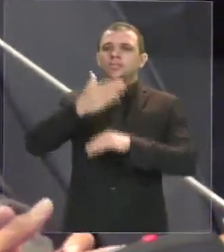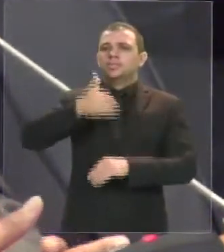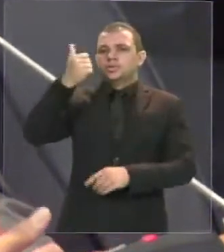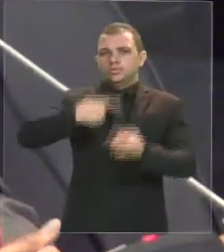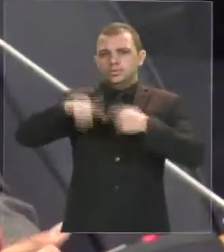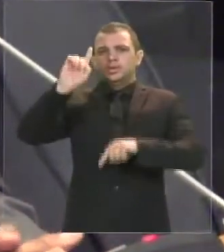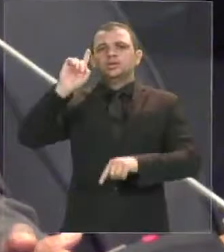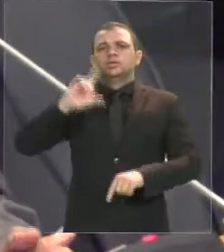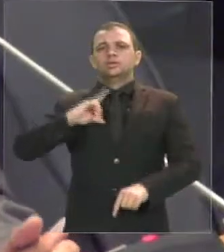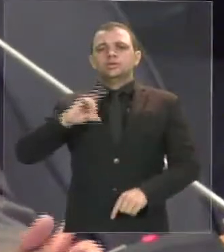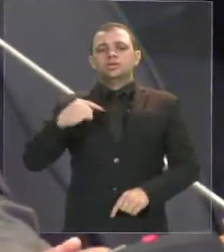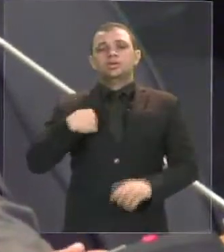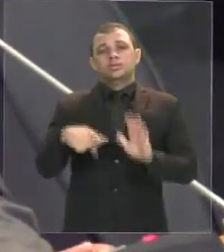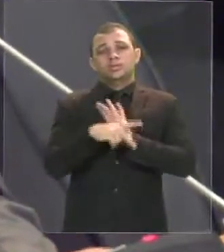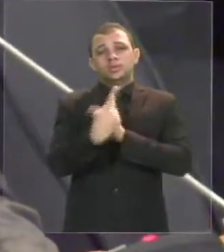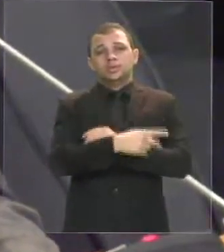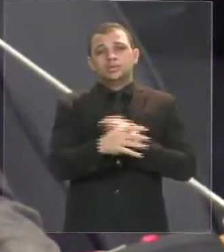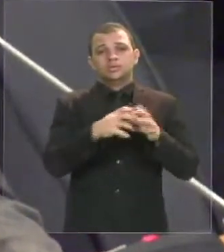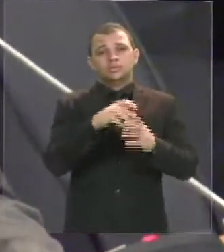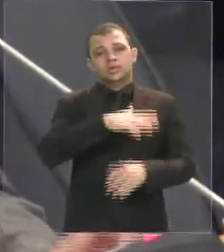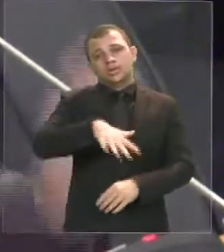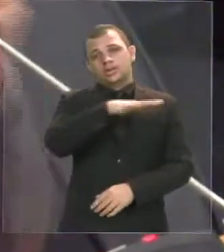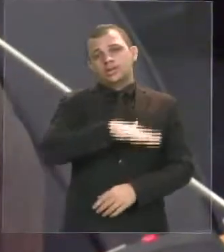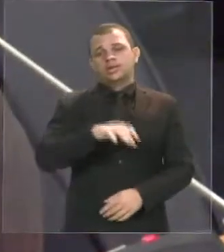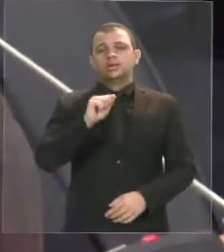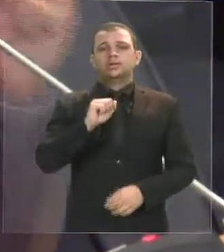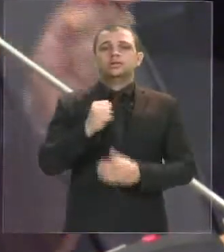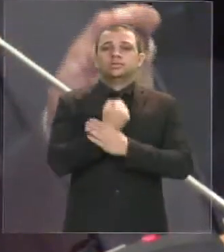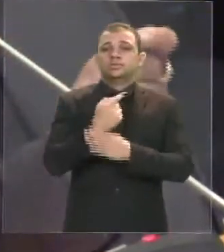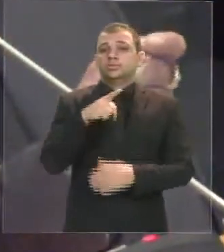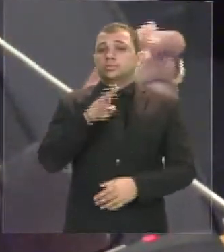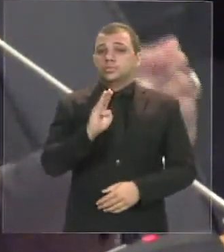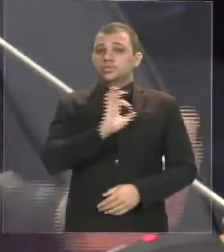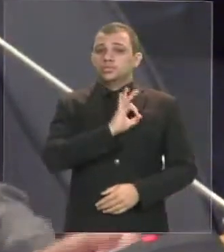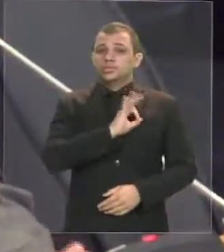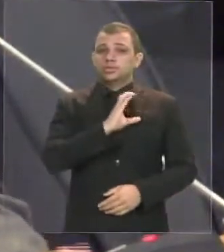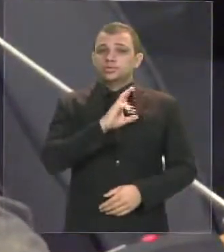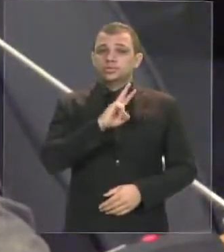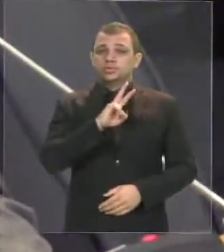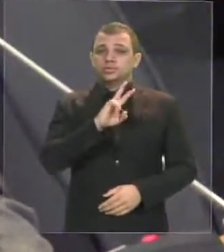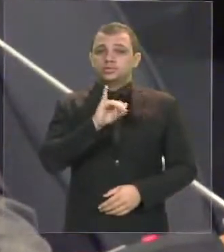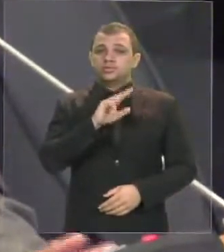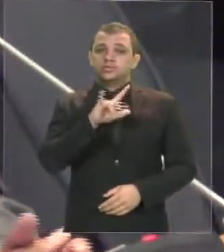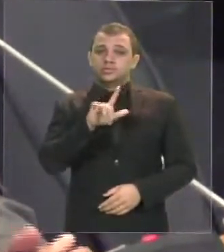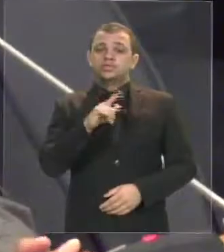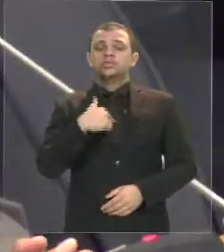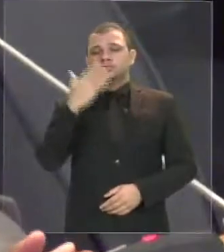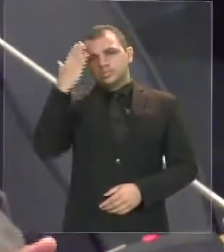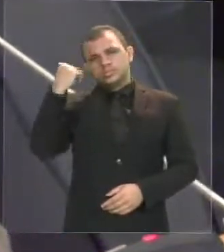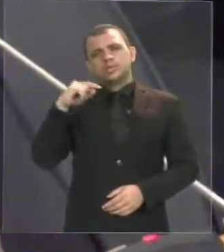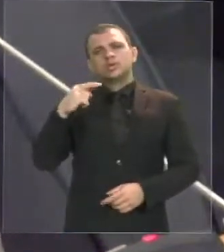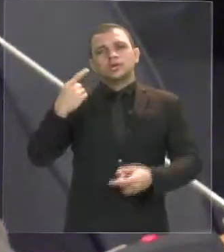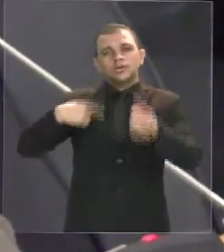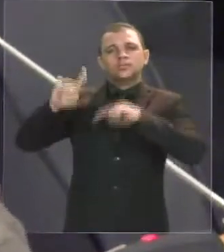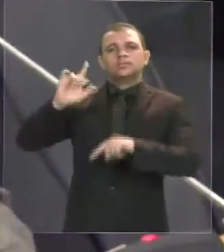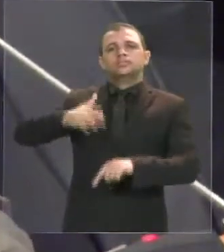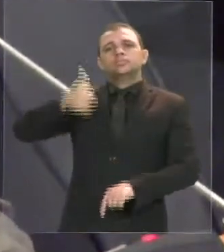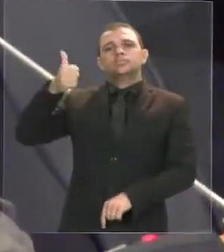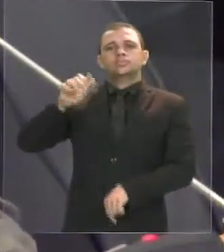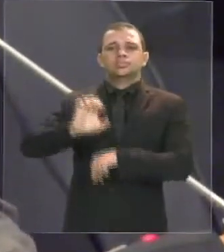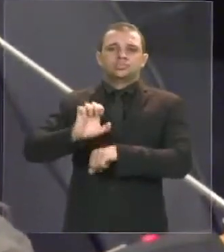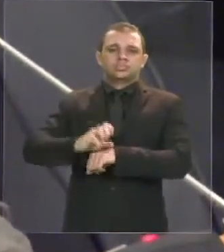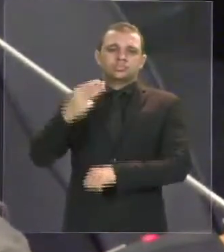segurança pública e eu sei, por convicção e por trabalho, que foi a maior promoção da história do Estado do Maranhão. Inclusive, me orgulho muito em